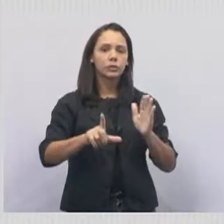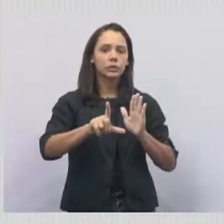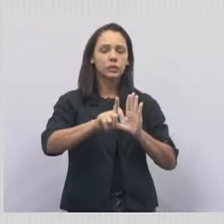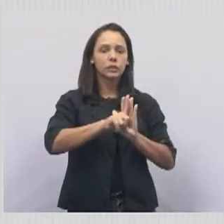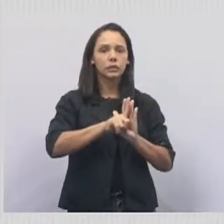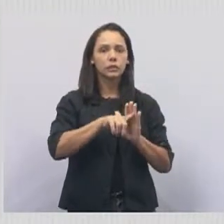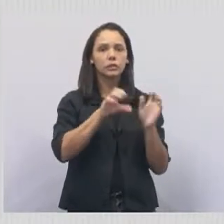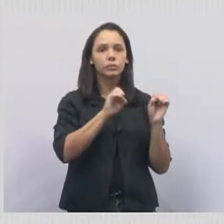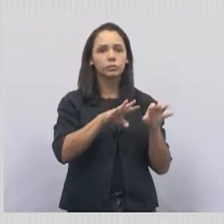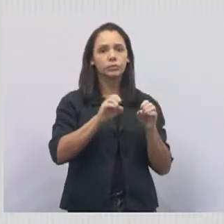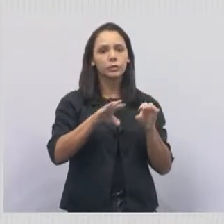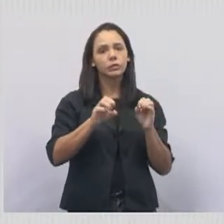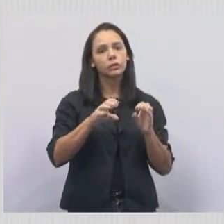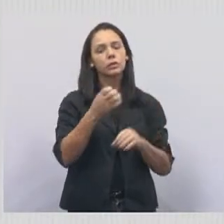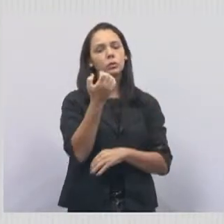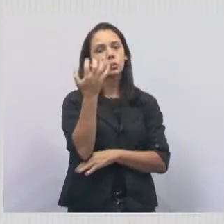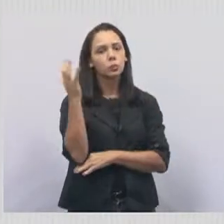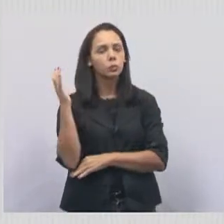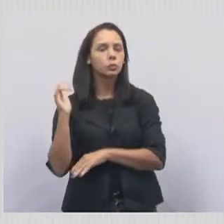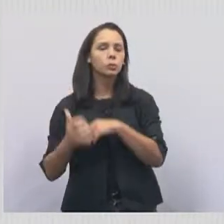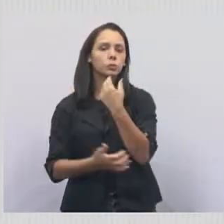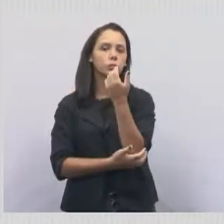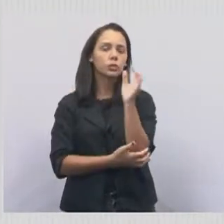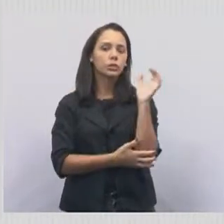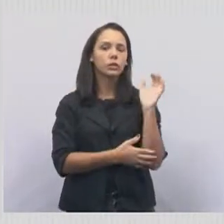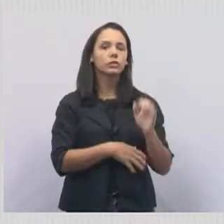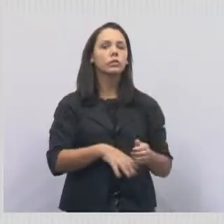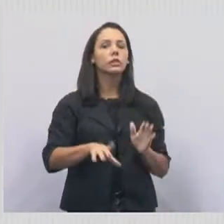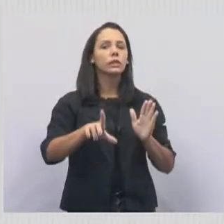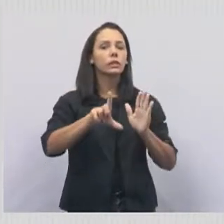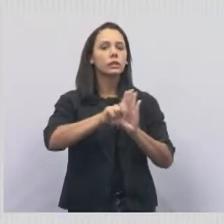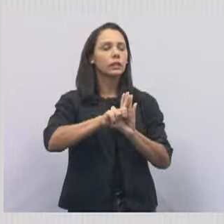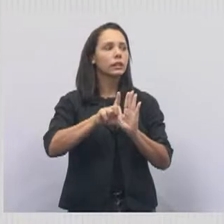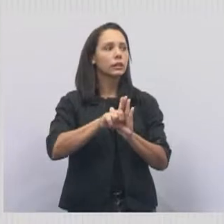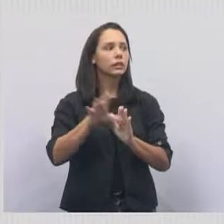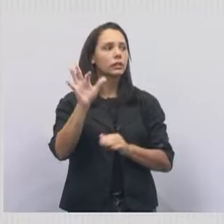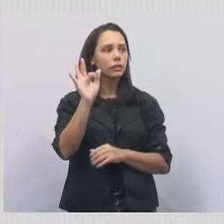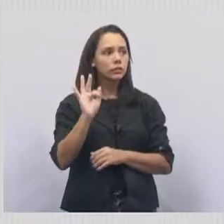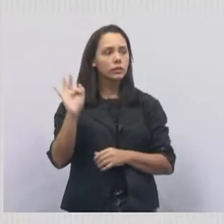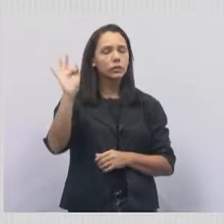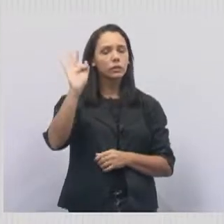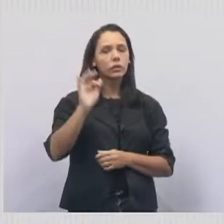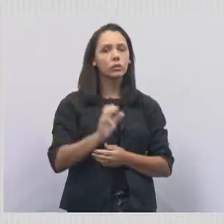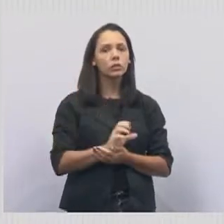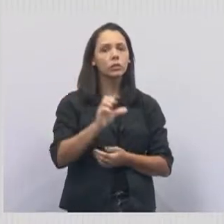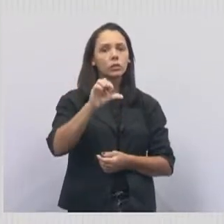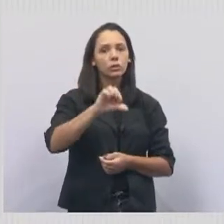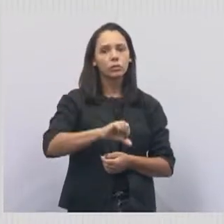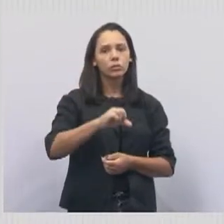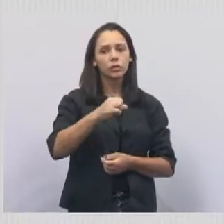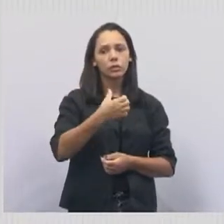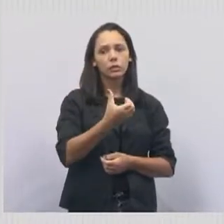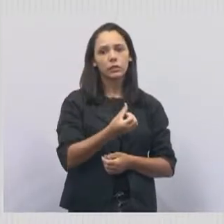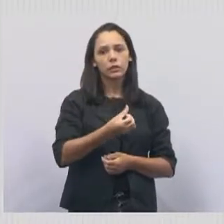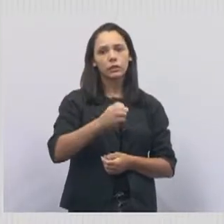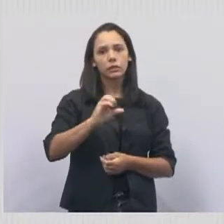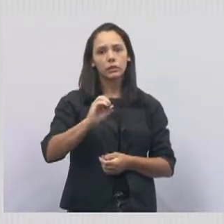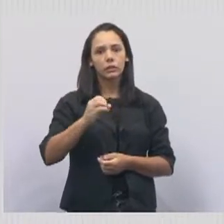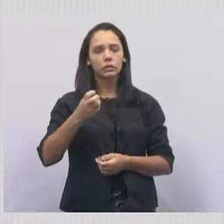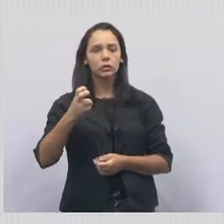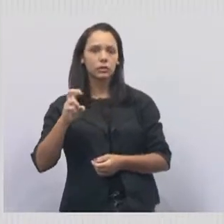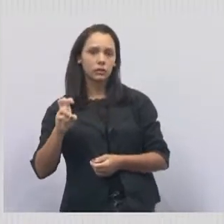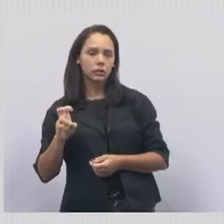da educação ambiental e da lei federal 9.605 de 12 de Fevereiro de